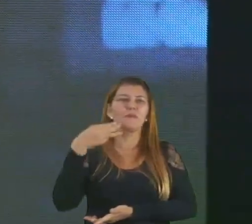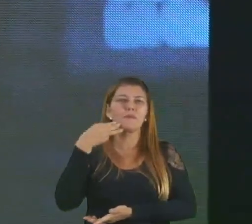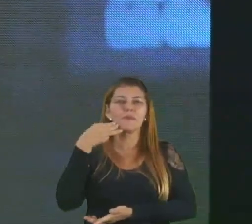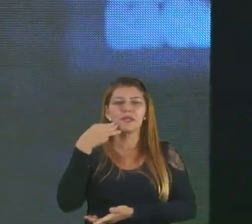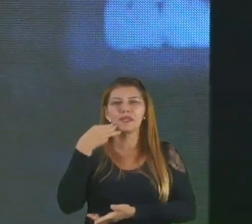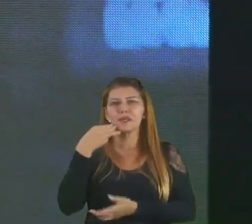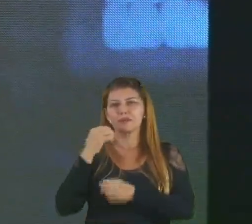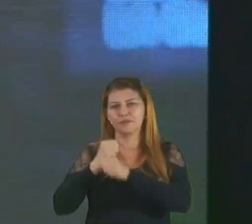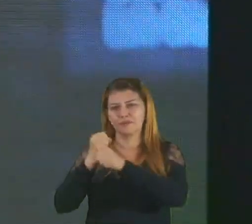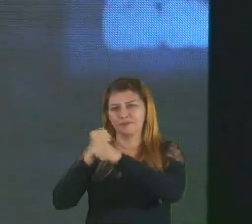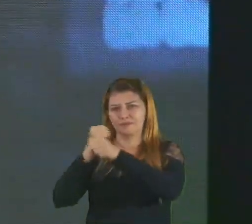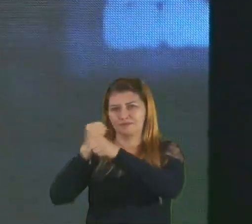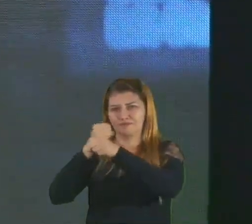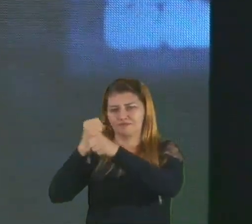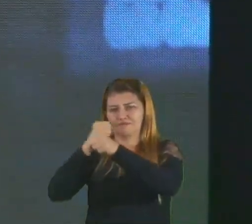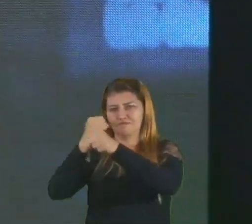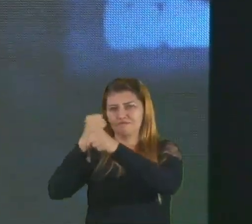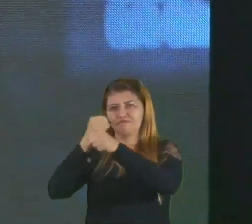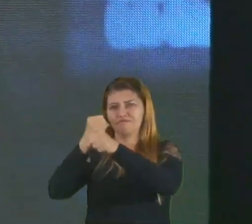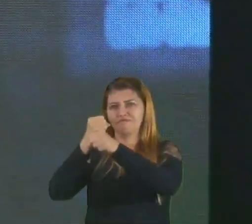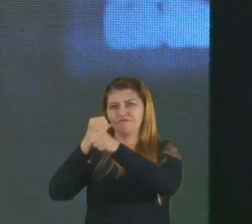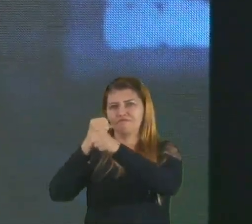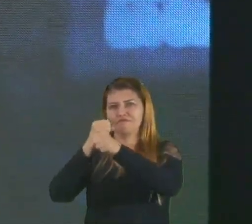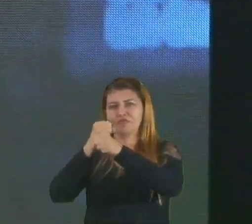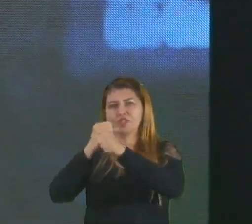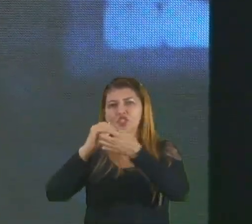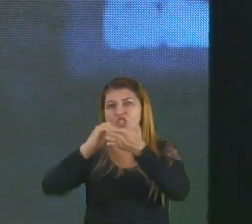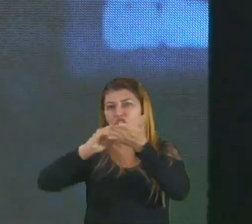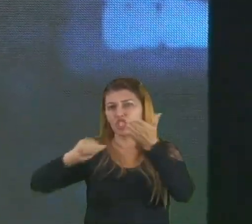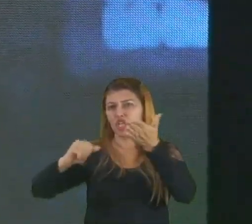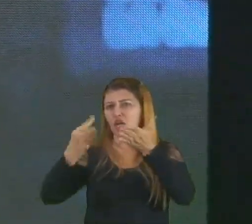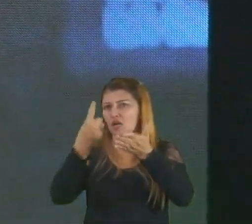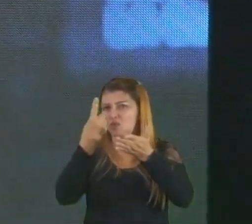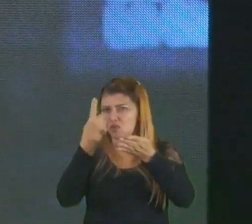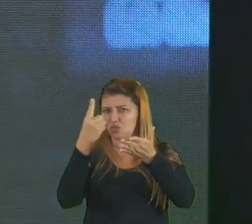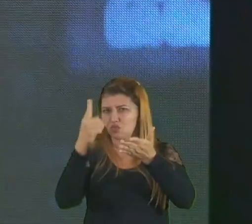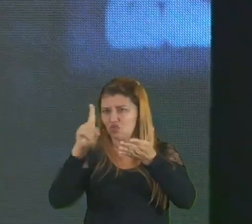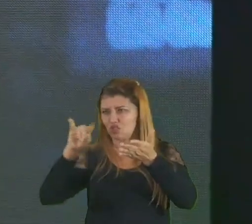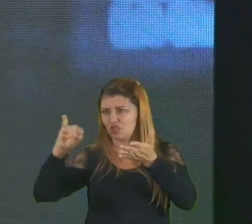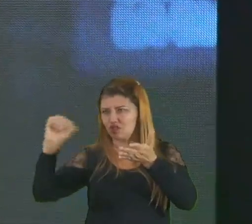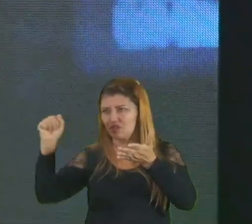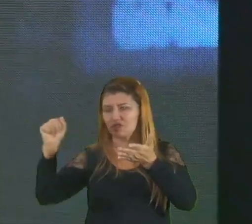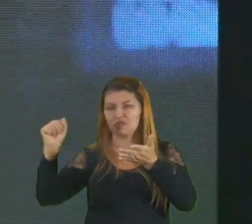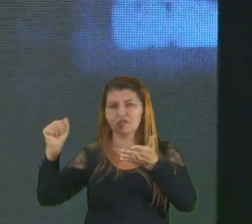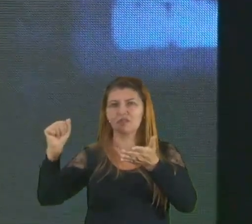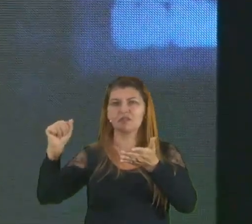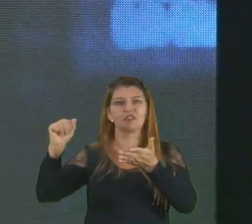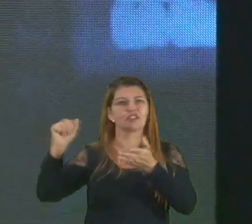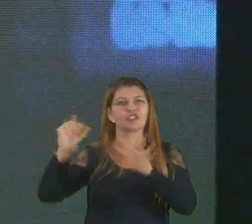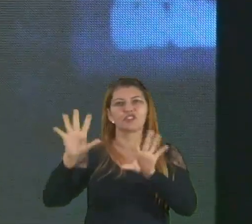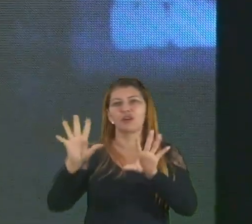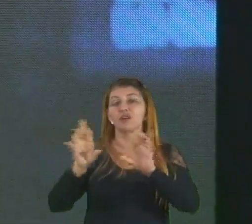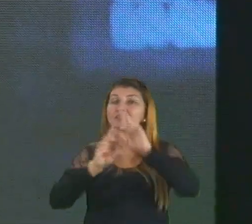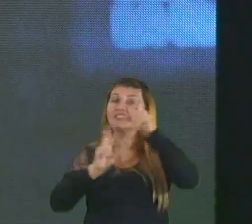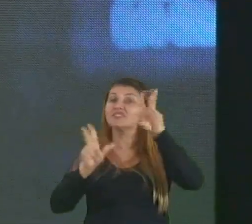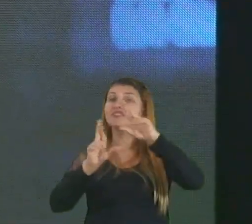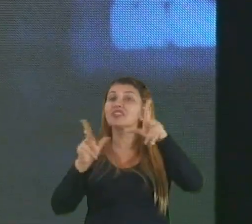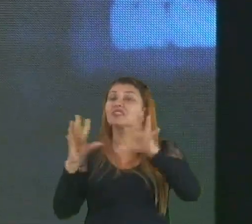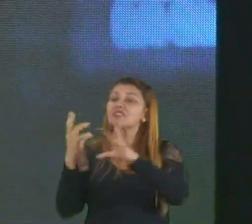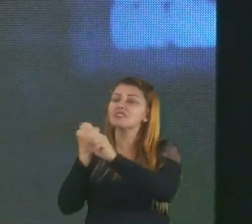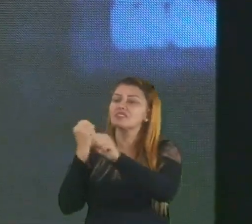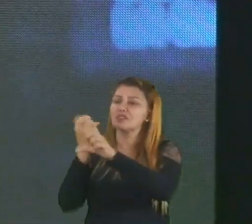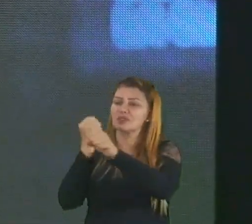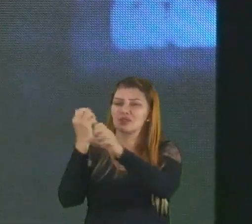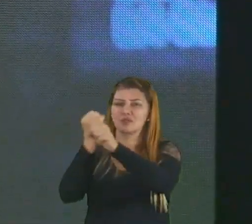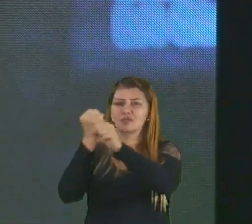anos? 1 milhão de anos, e tirar um dia, você já não tem mais 1 milhão de anos. Mas se